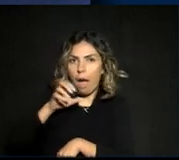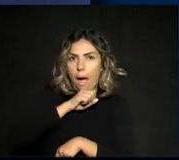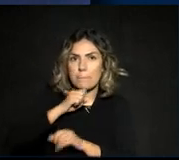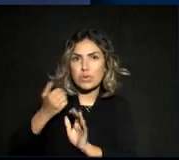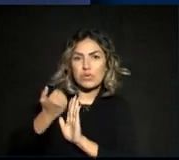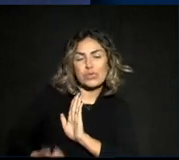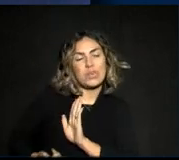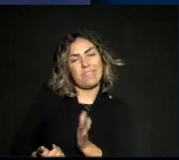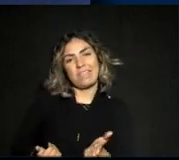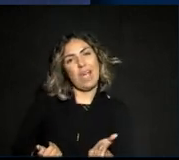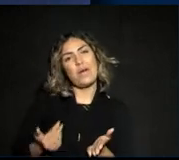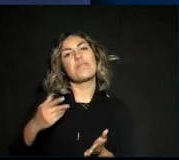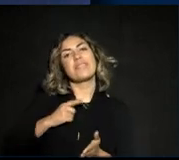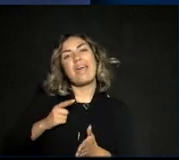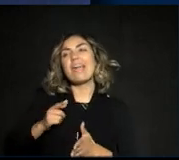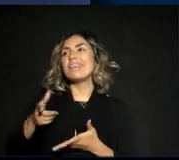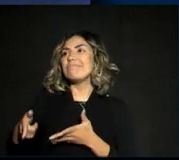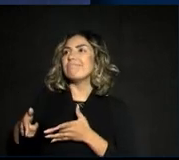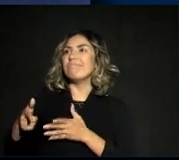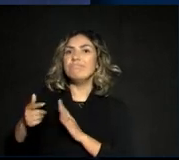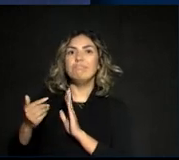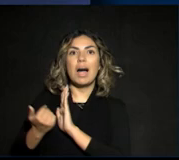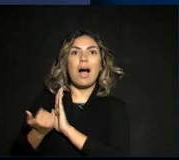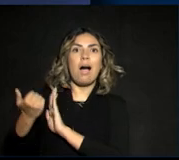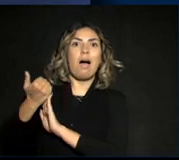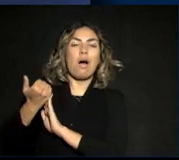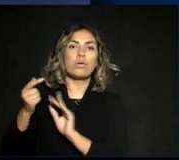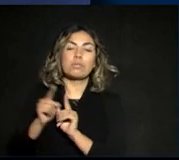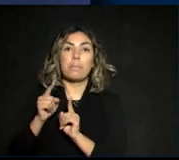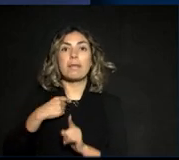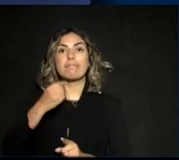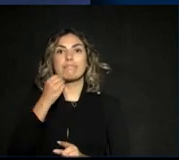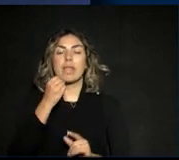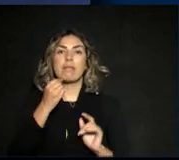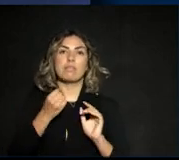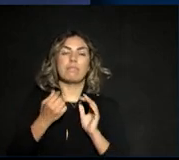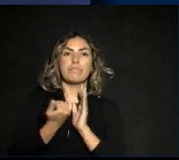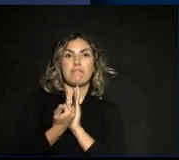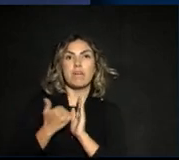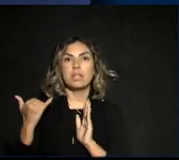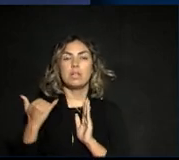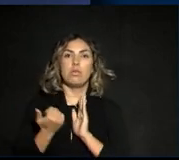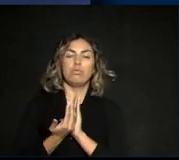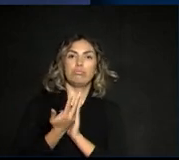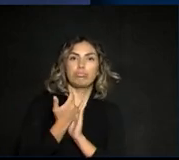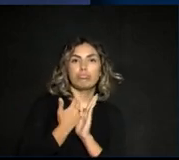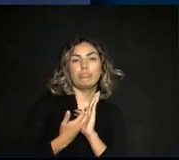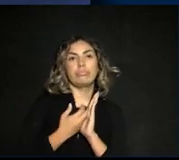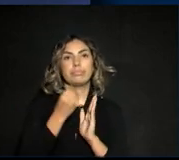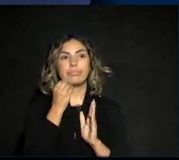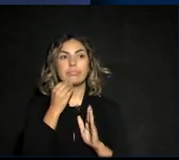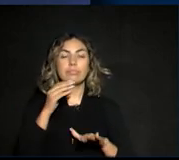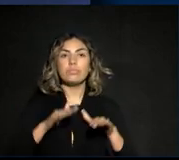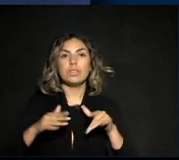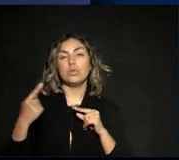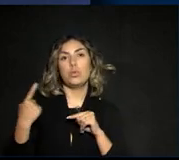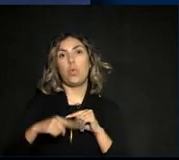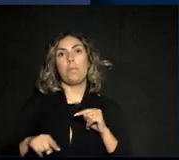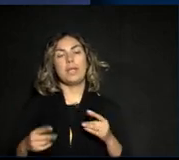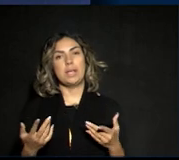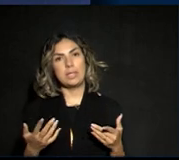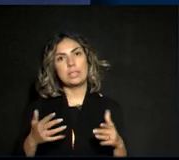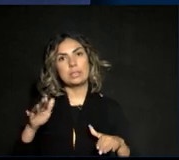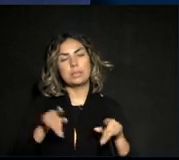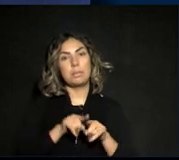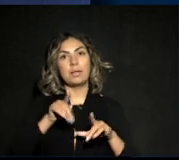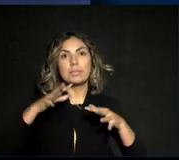tem núcleos muito fortes, a gente tem uma expectativa de inflação fora do lugar, e, como você mencionou, a de 24 também